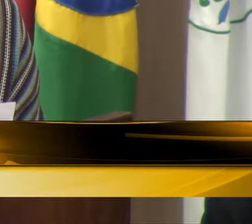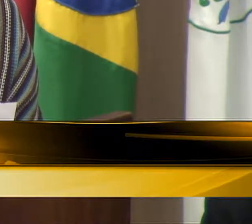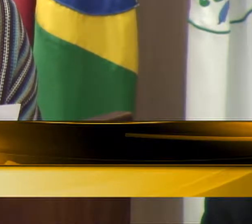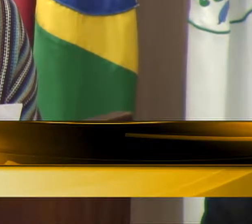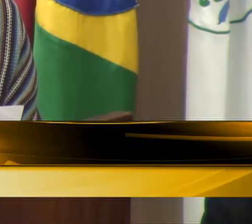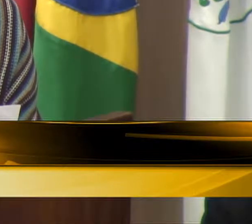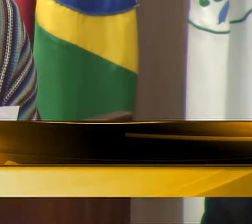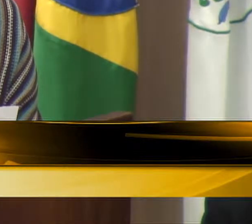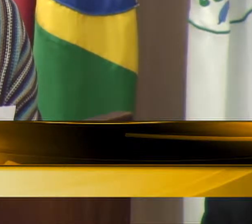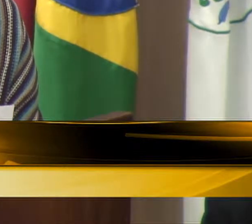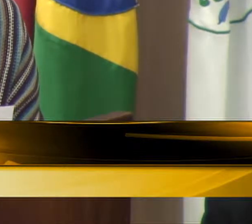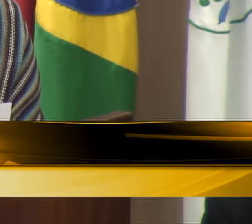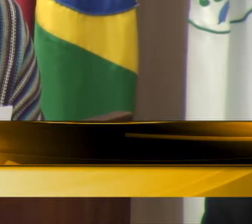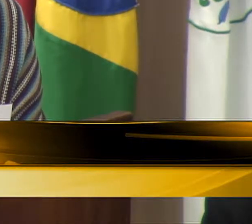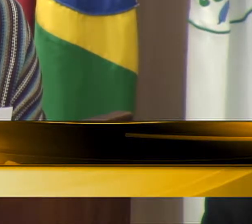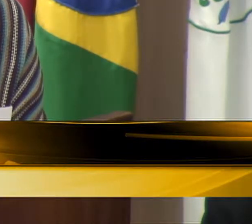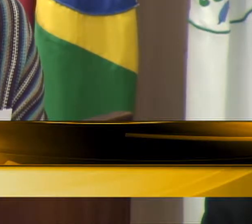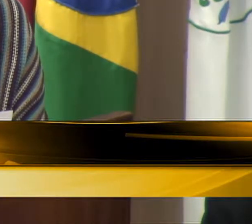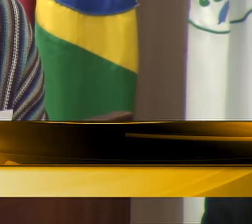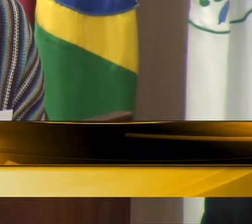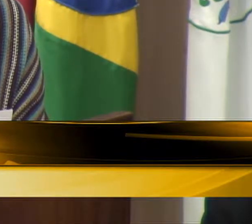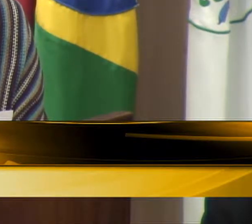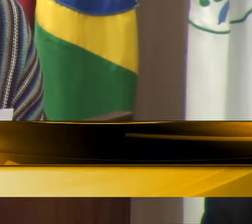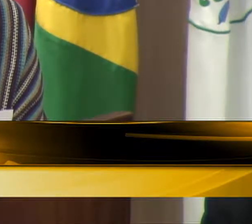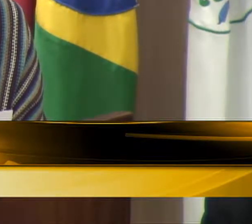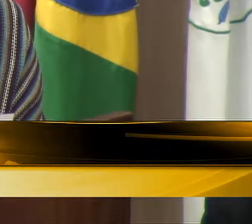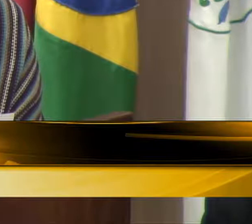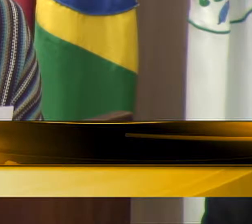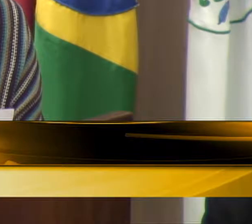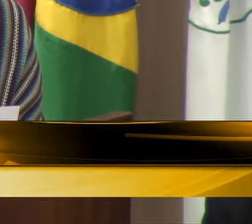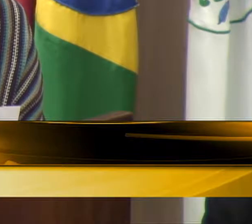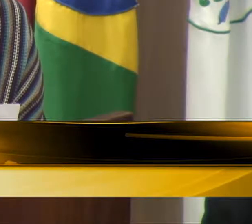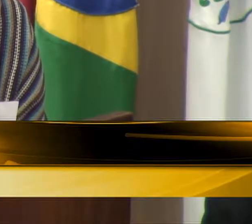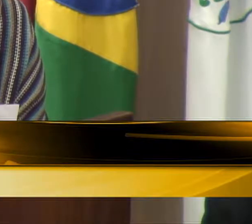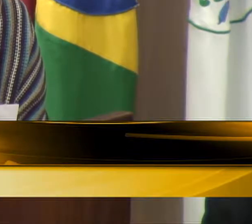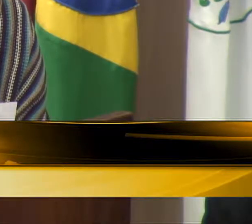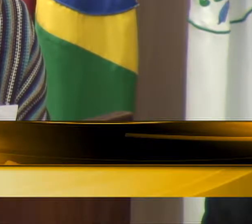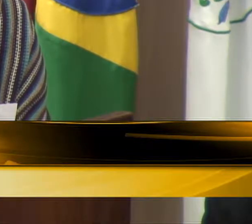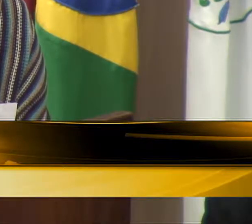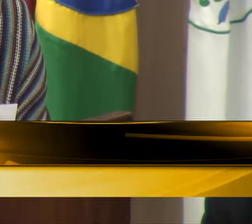muito merecedor deste momento. Fecha aspas.